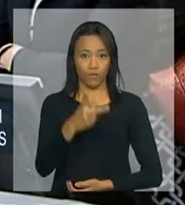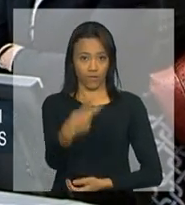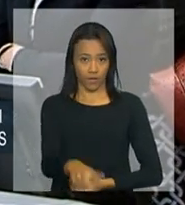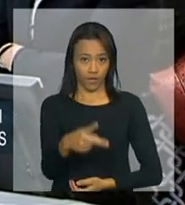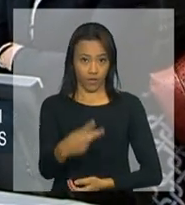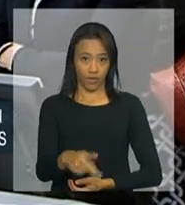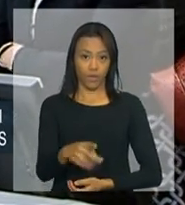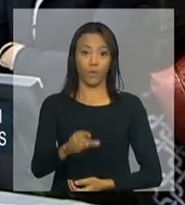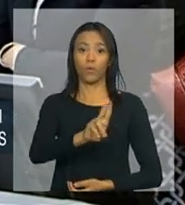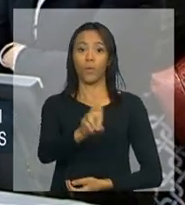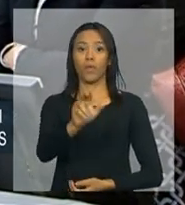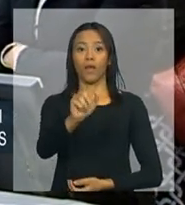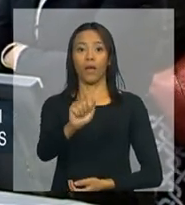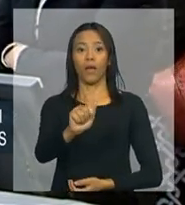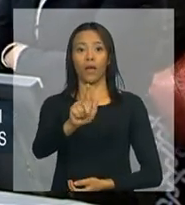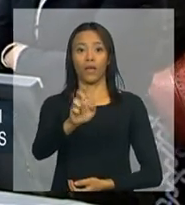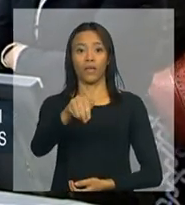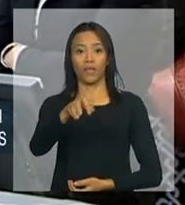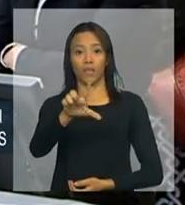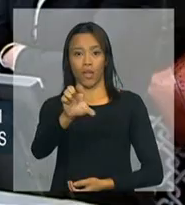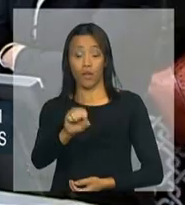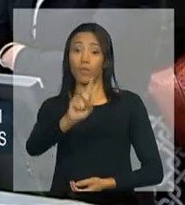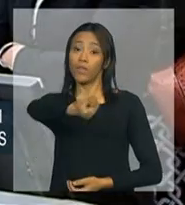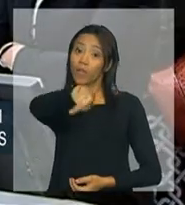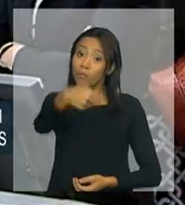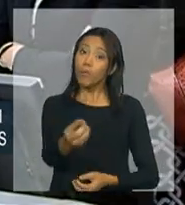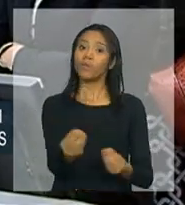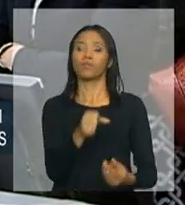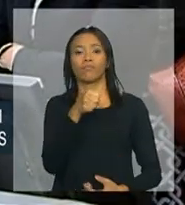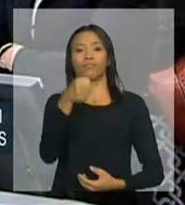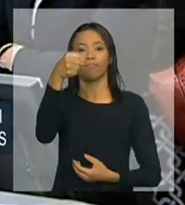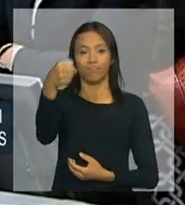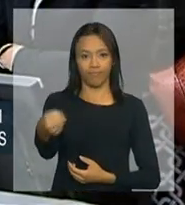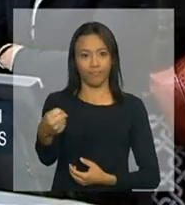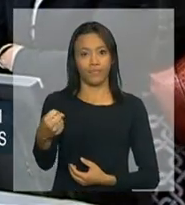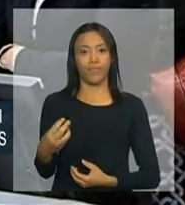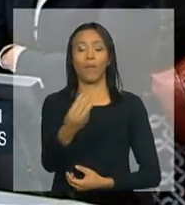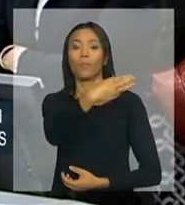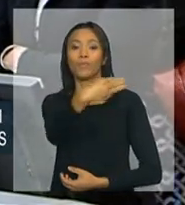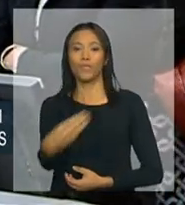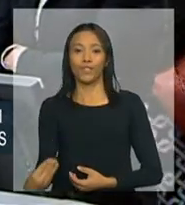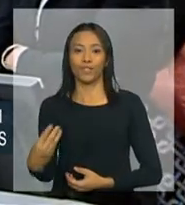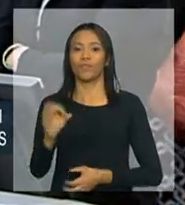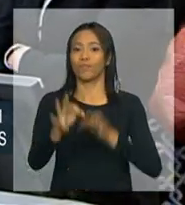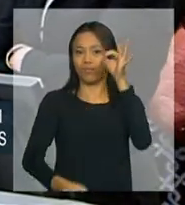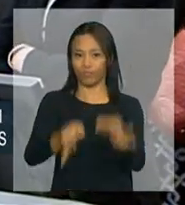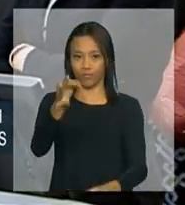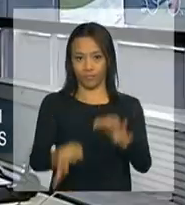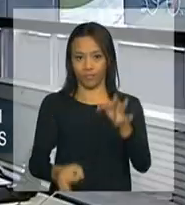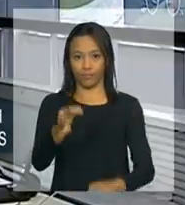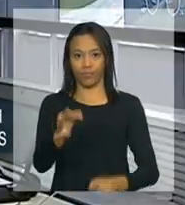Agnello, e depois eu peço que o governador passe a palavra para o ministro da Justiça.